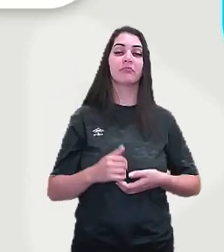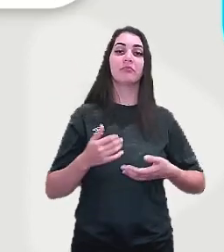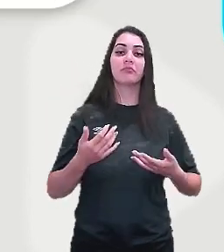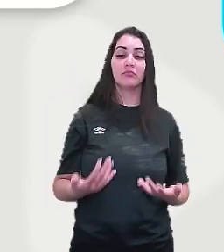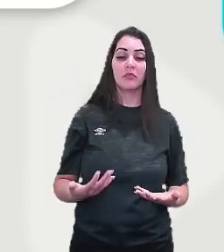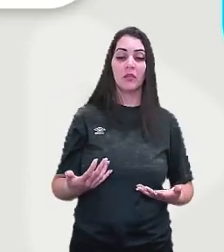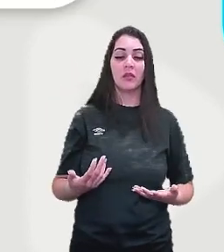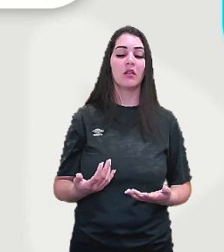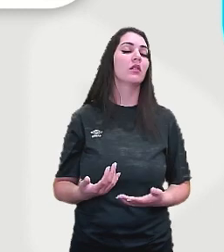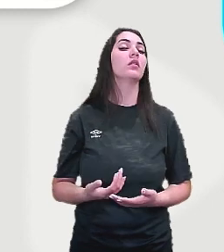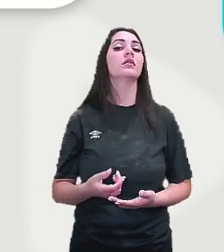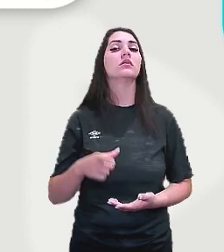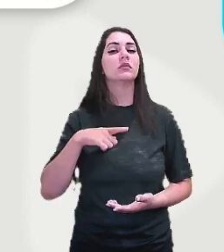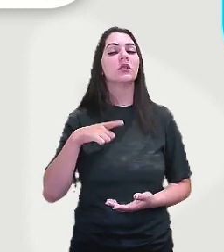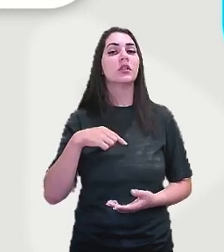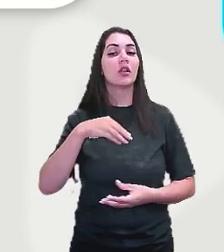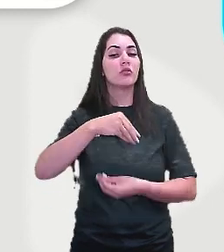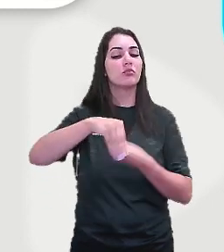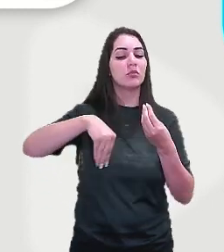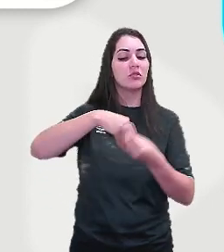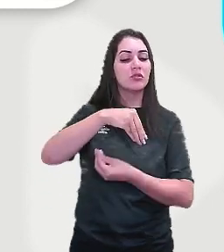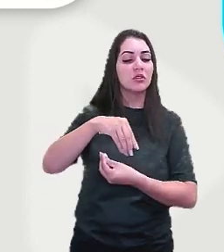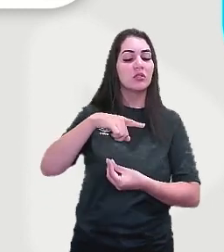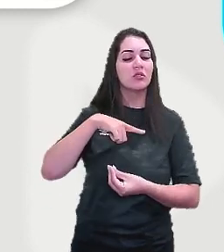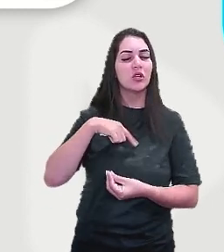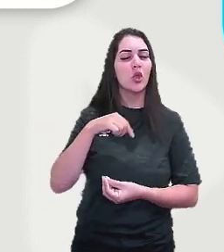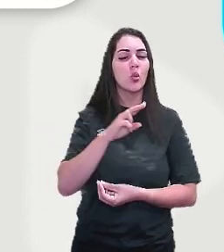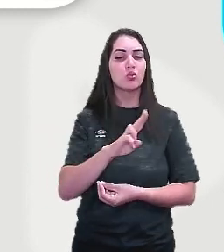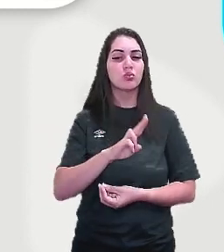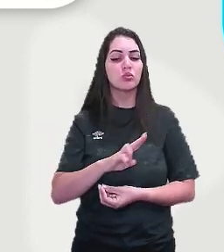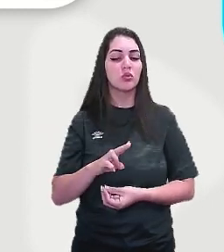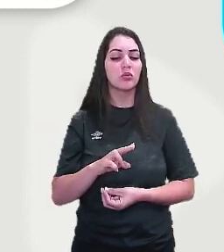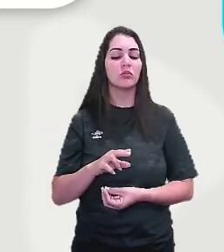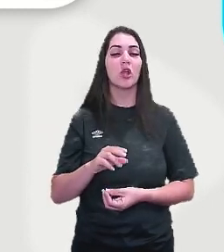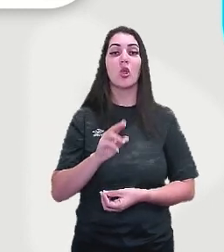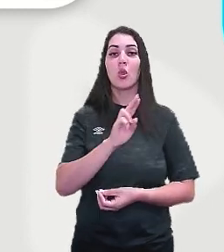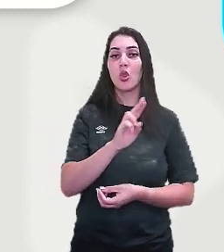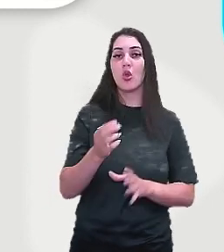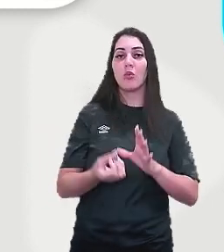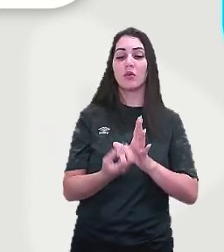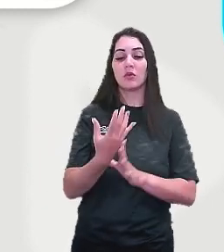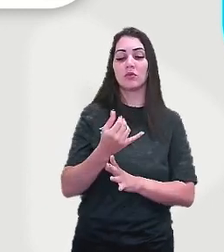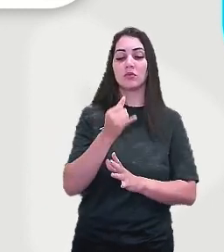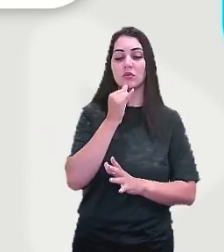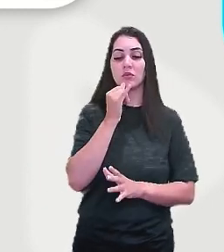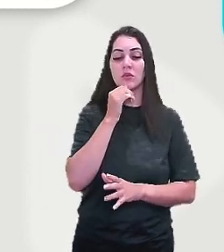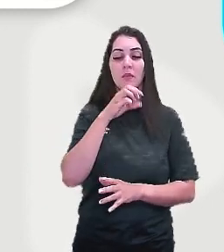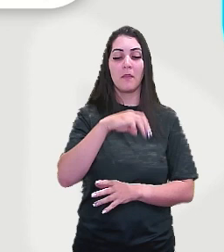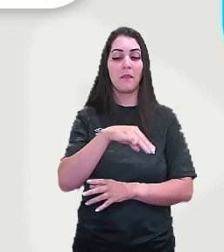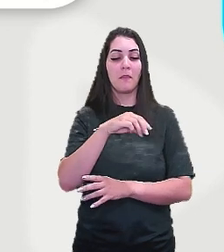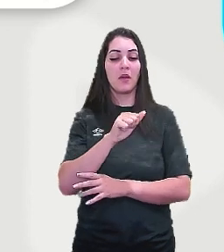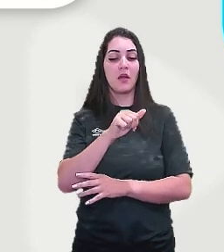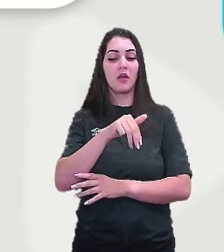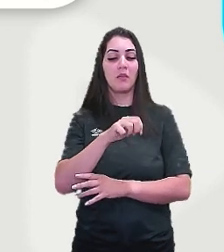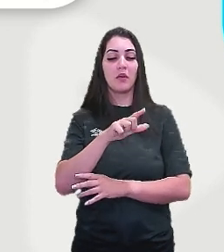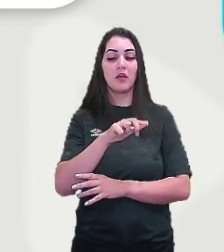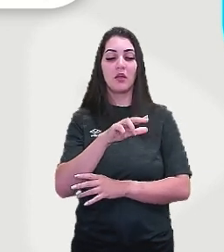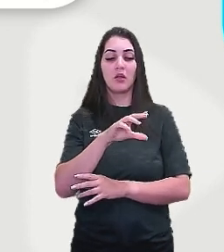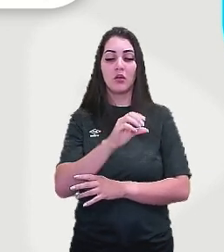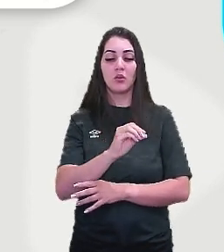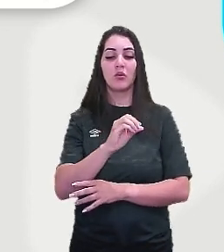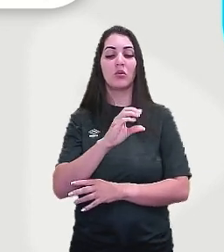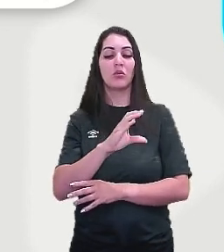Então, as mestiçagens eram esses nomes que se davam, nome e origem. Mameluco, caboclo,